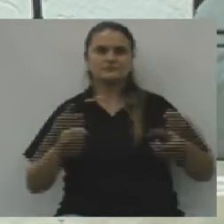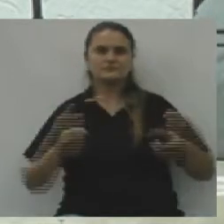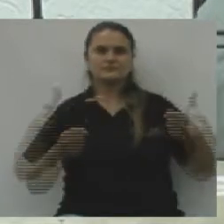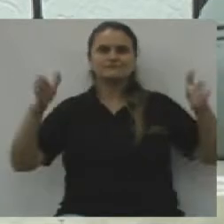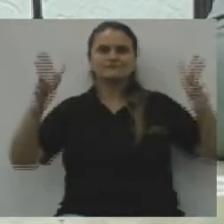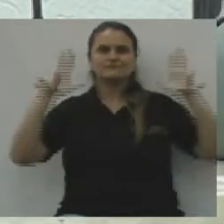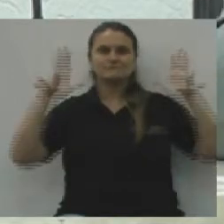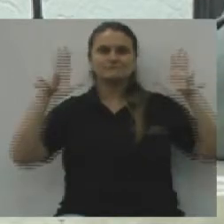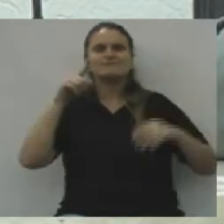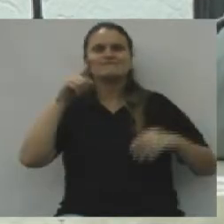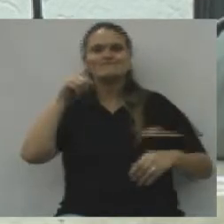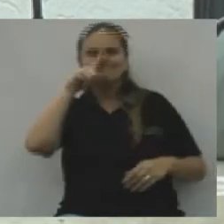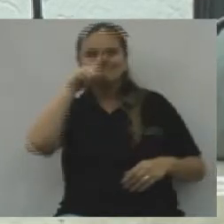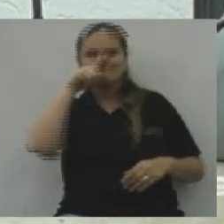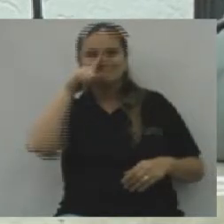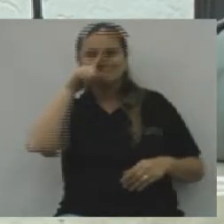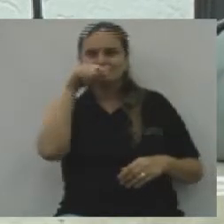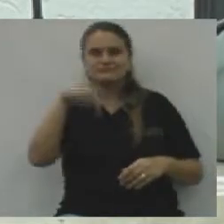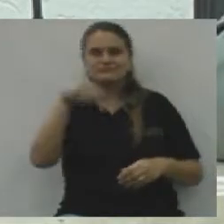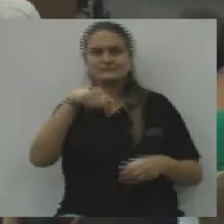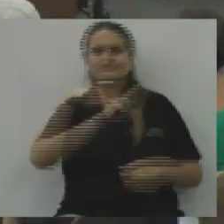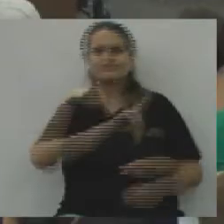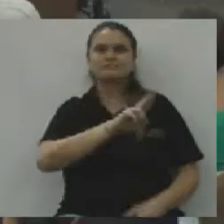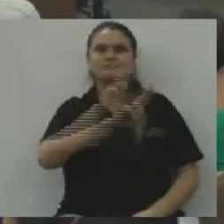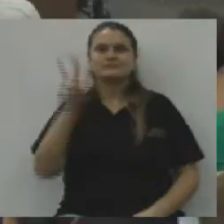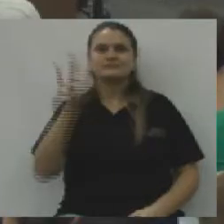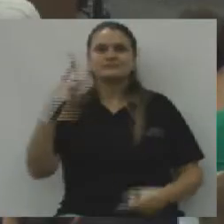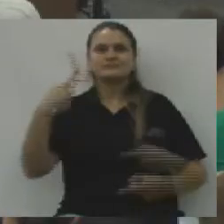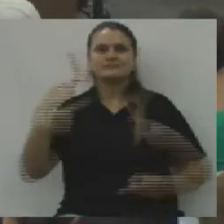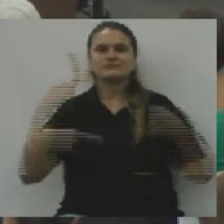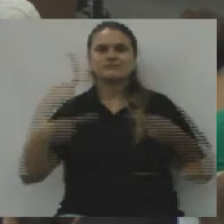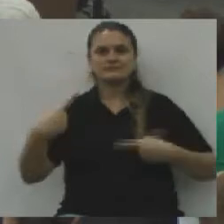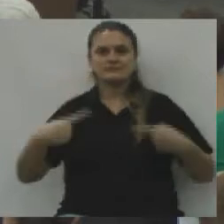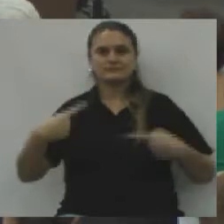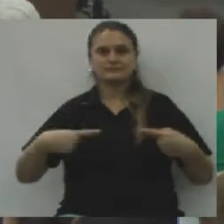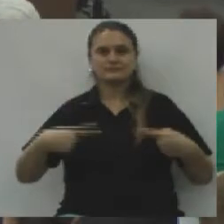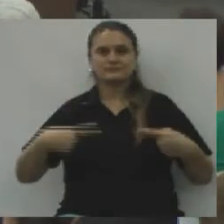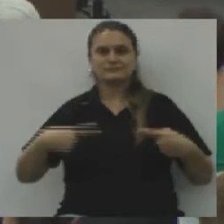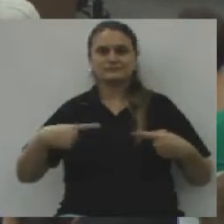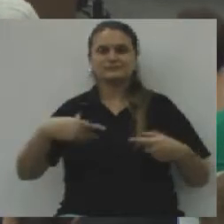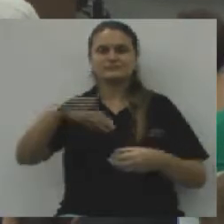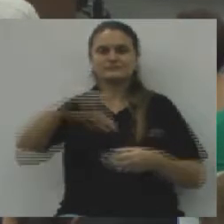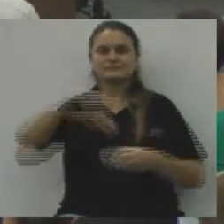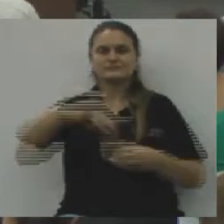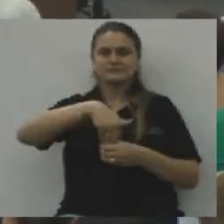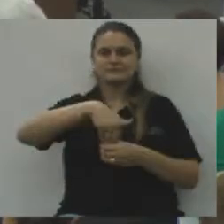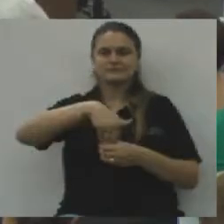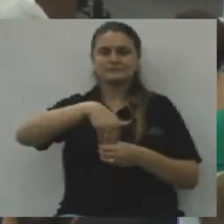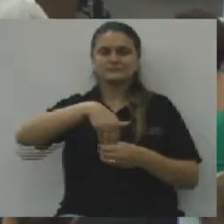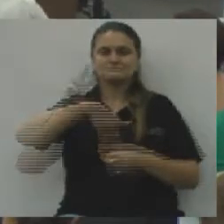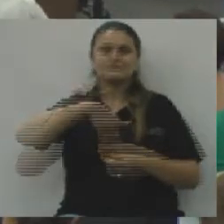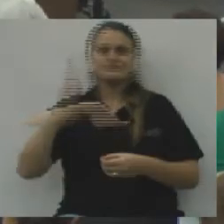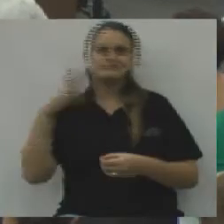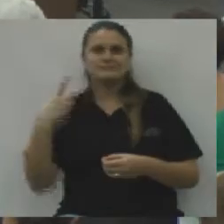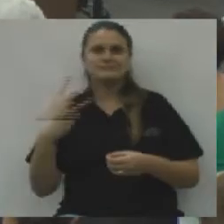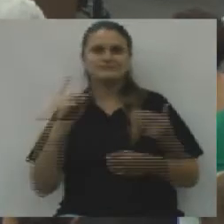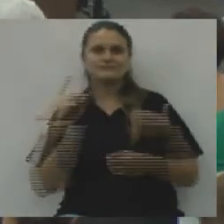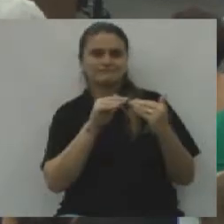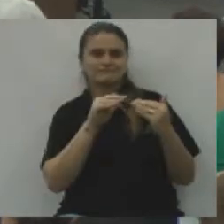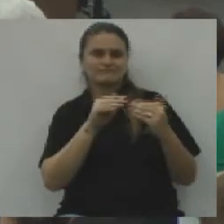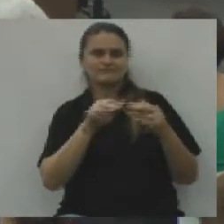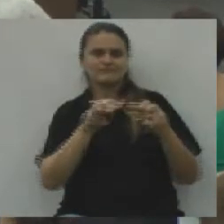perigosas no município de União da Vitória. Em discussão? Em votação. Senhores vereadores que aprovam,